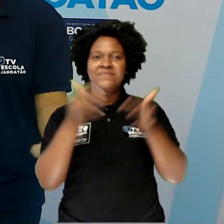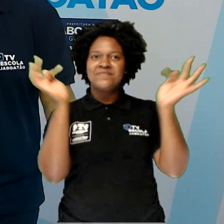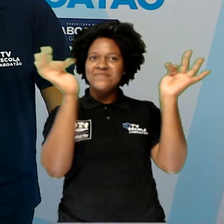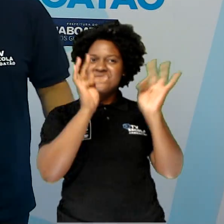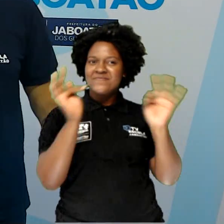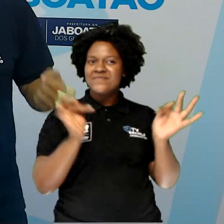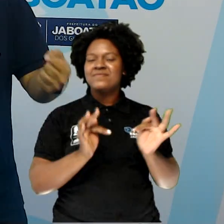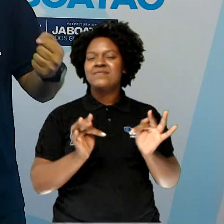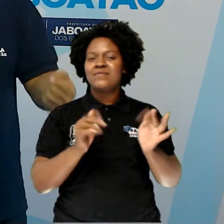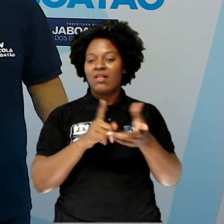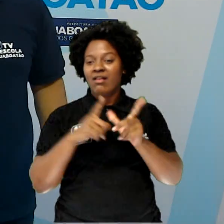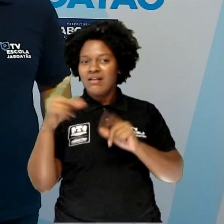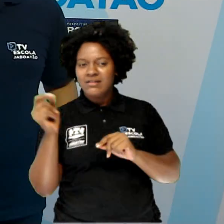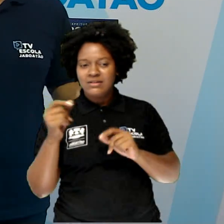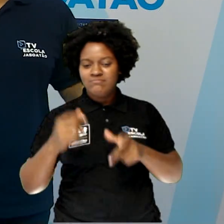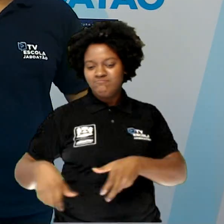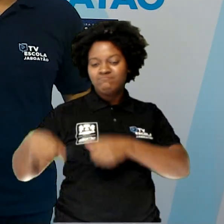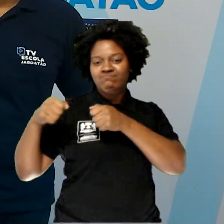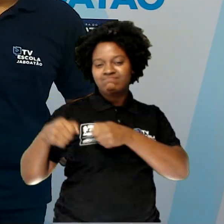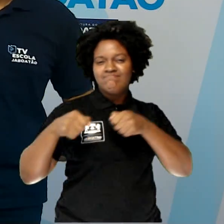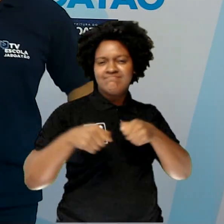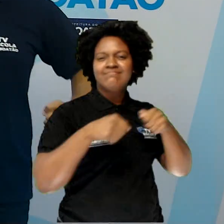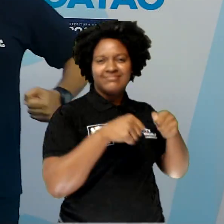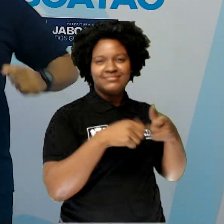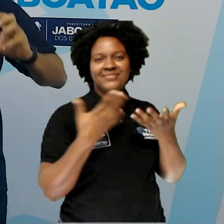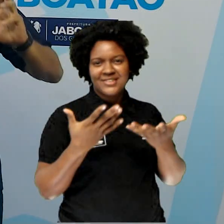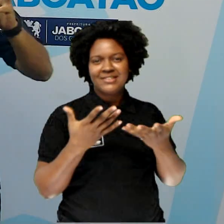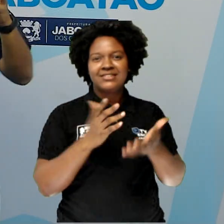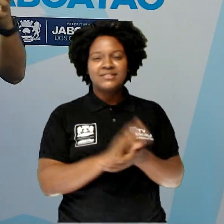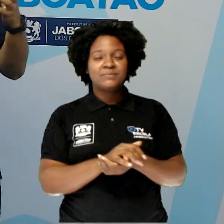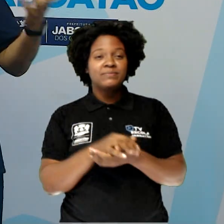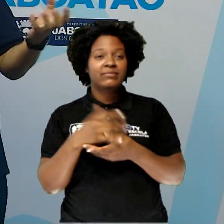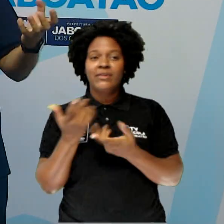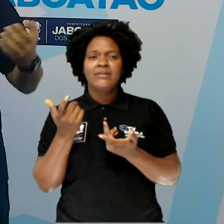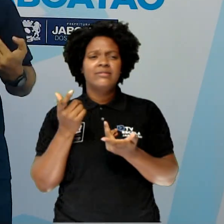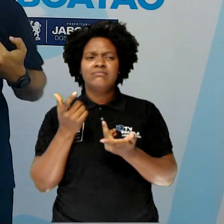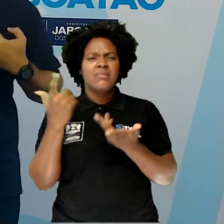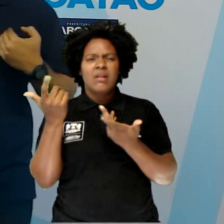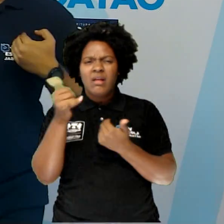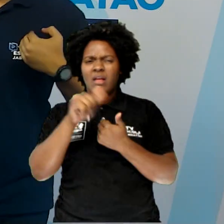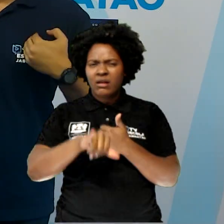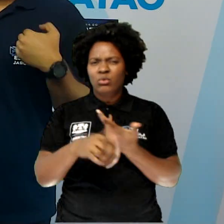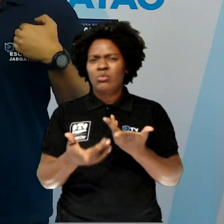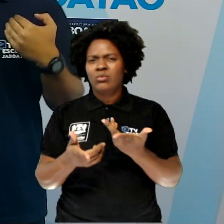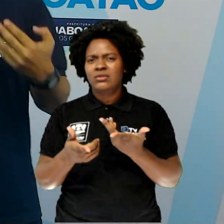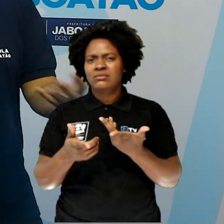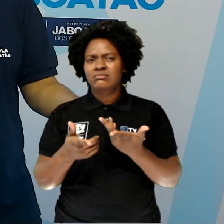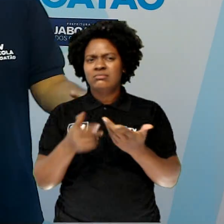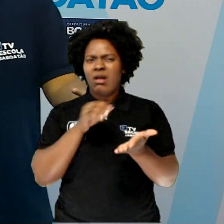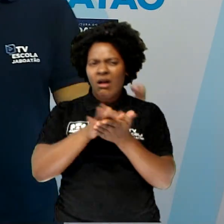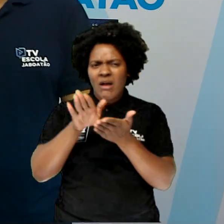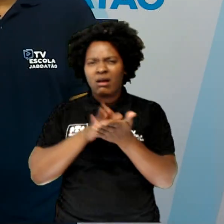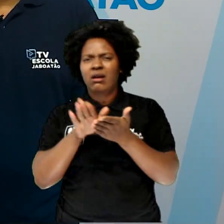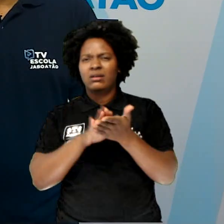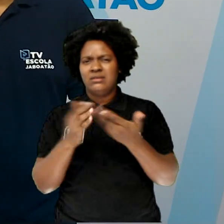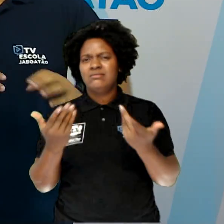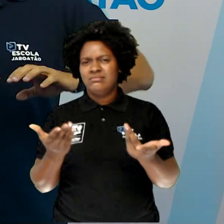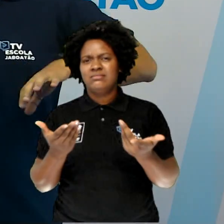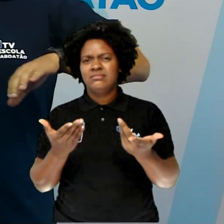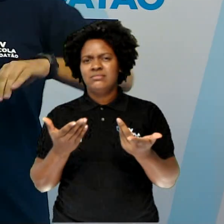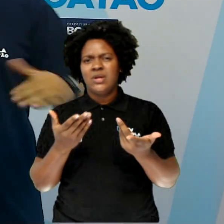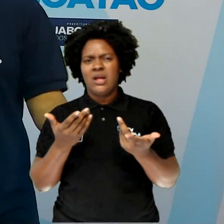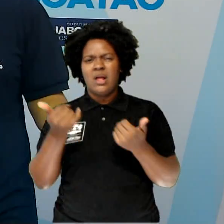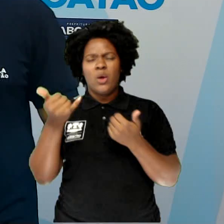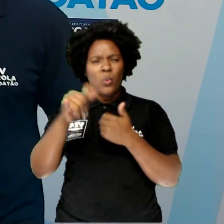feliz quando você sai cheio de sacola, não é isso? E o que é que tem de mal nisso? Será que tem algum mal nisso? Será que Rocha vai me dizer hoje